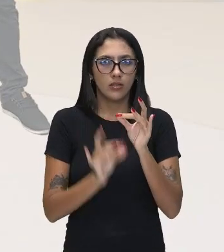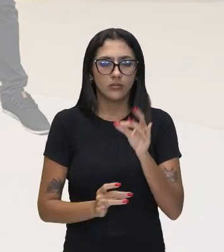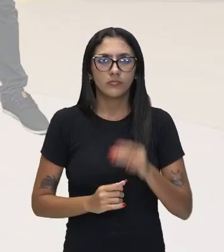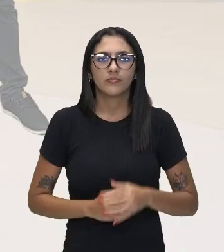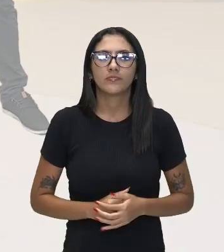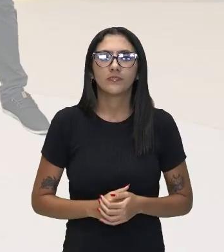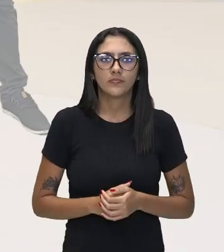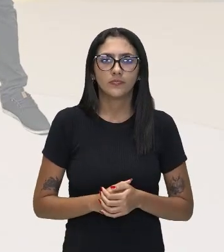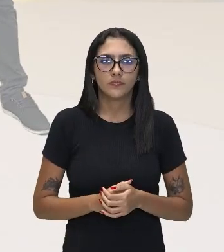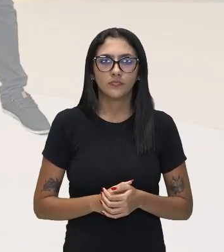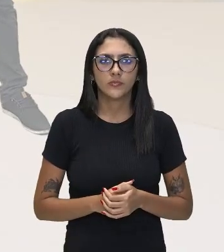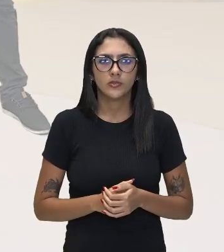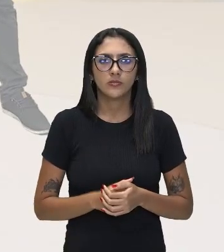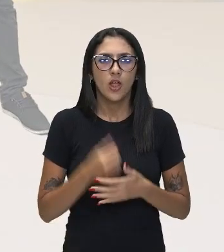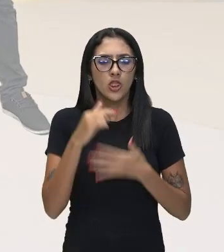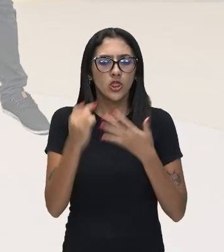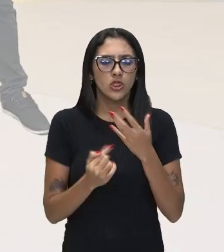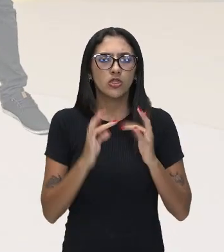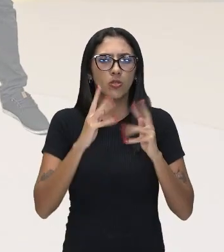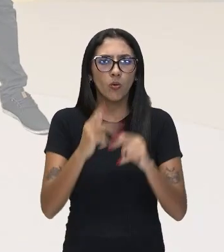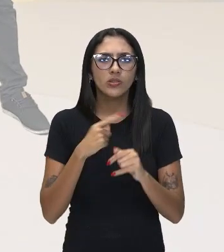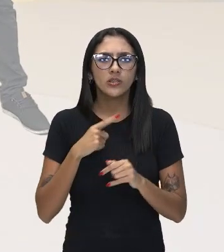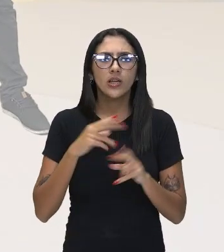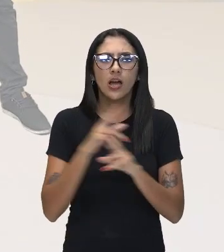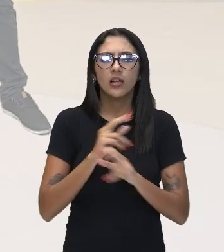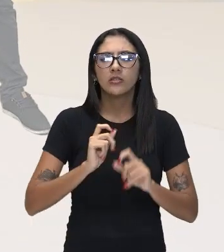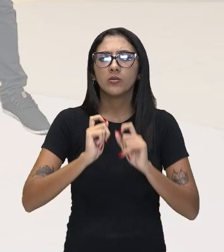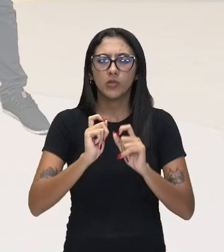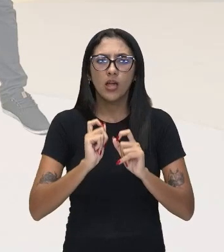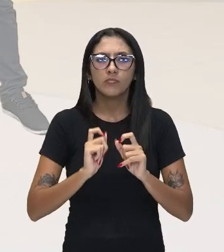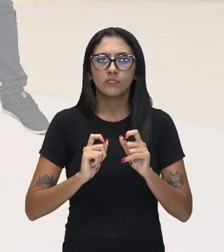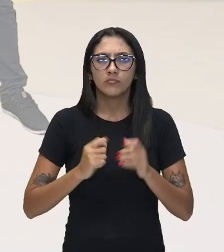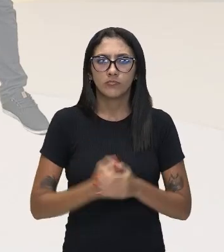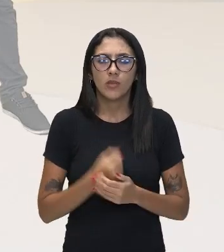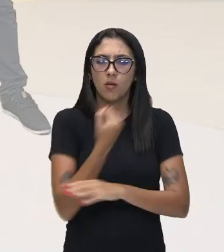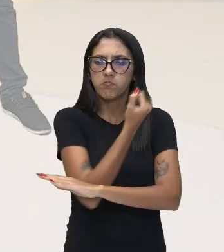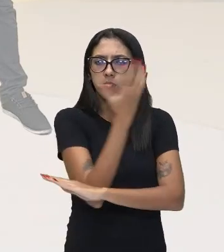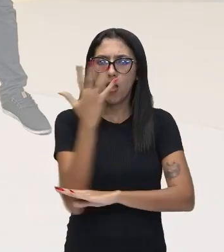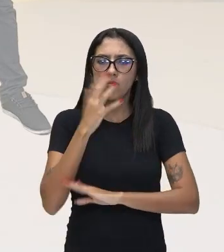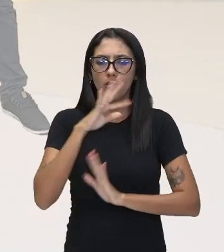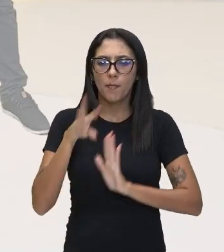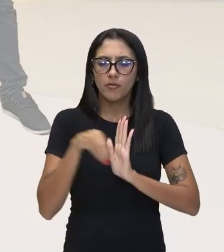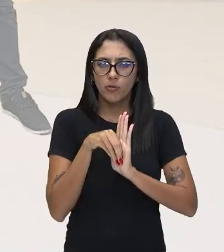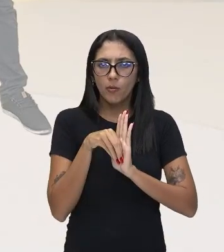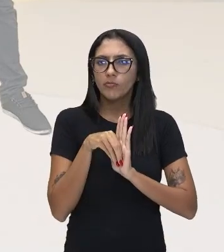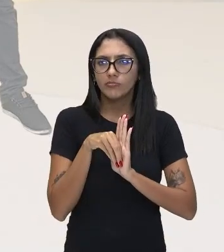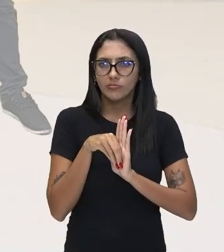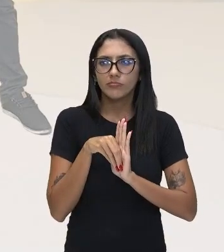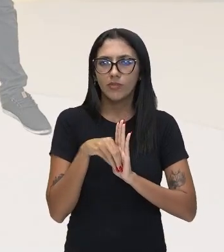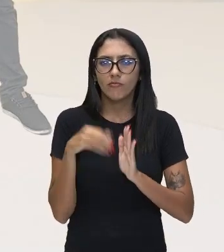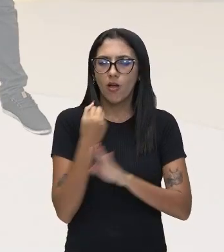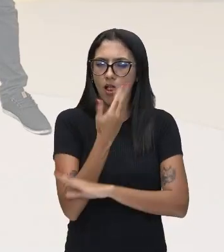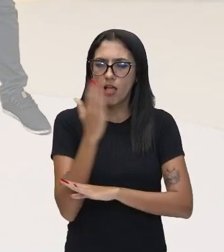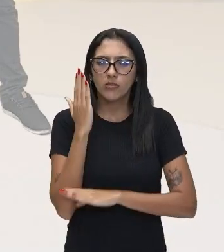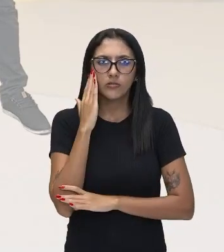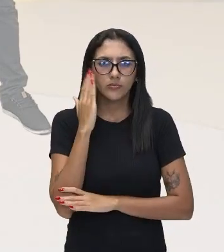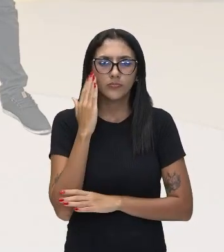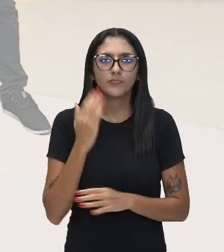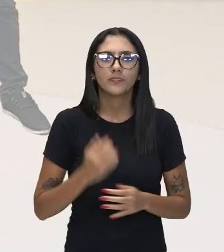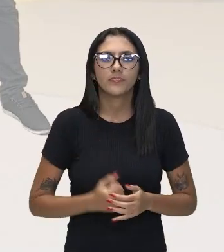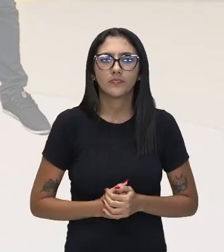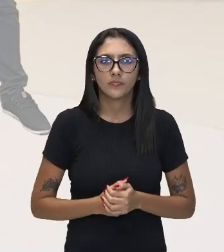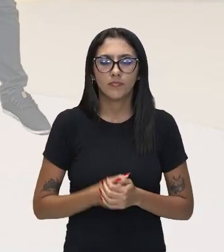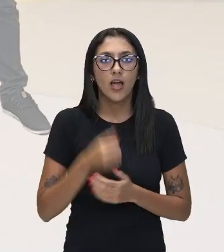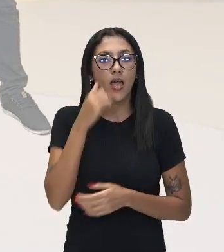têm como interseção a própria floresta amazônica, tá? O bioma Amazônia. Então, a gente vai tentar, a partir desse momento, não confundir mais